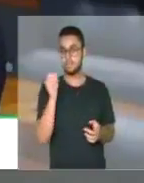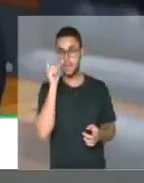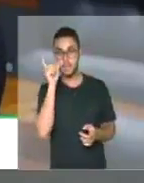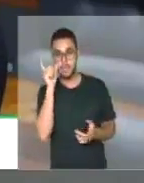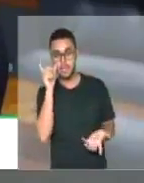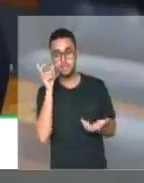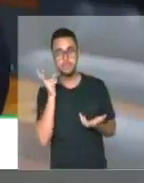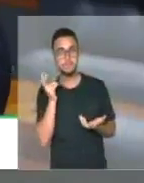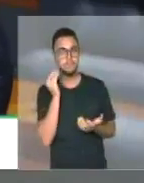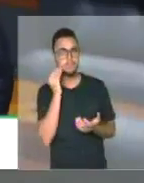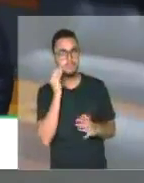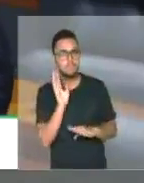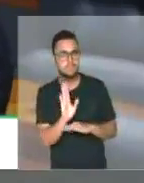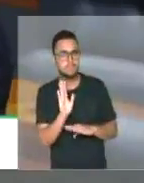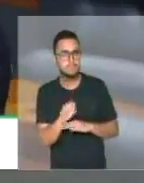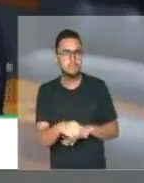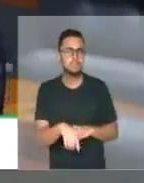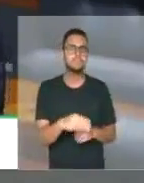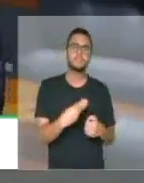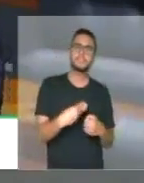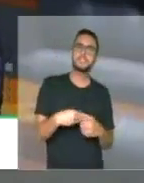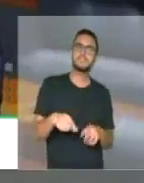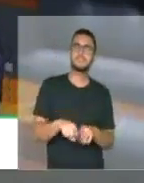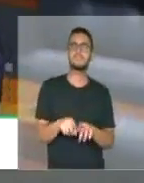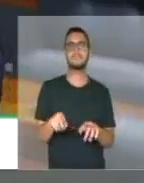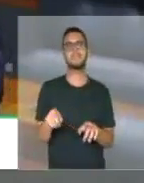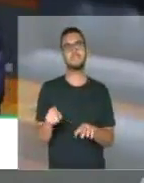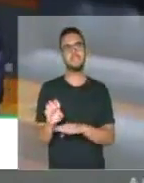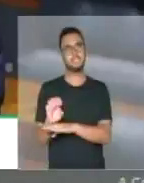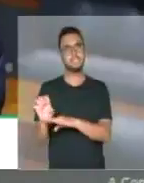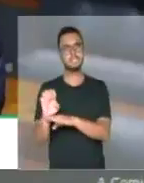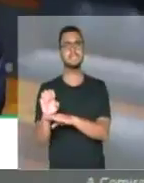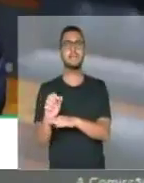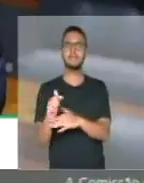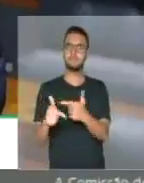procurando auxiliar os municípios, os estados, através de um